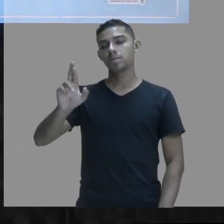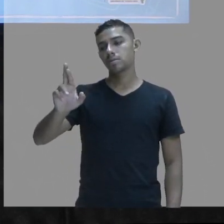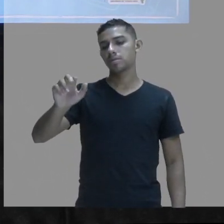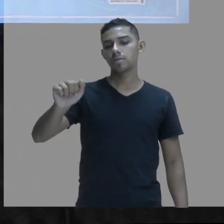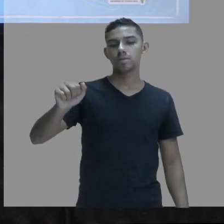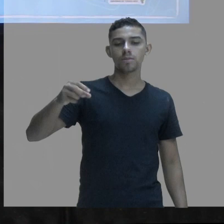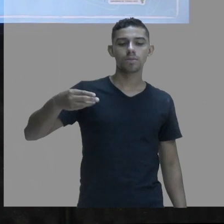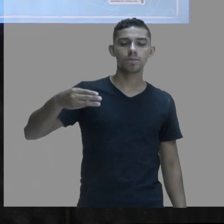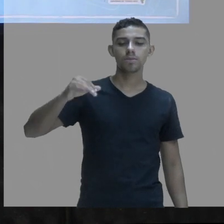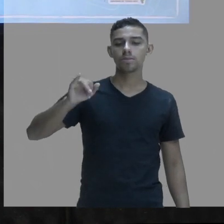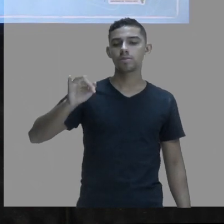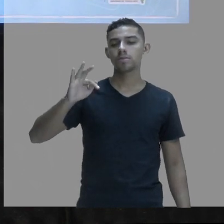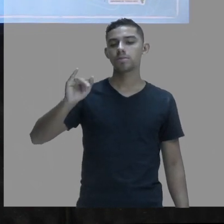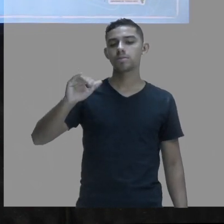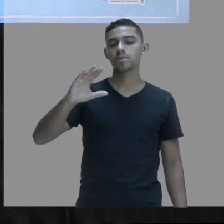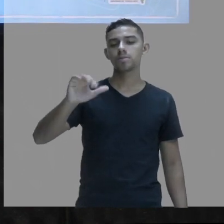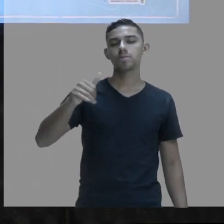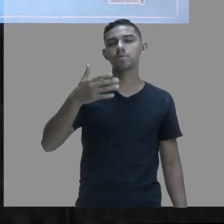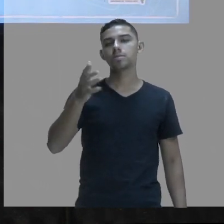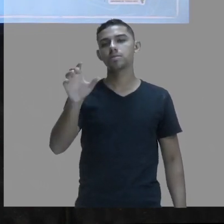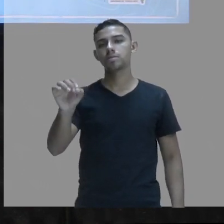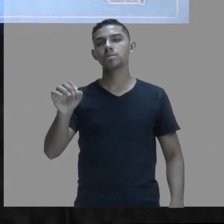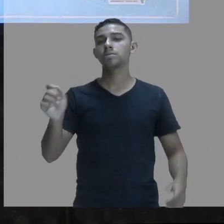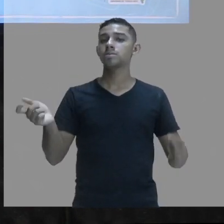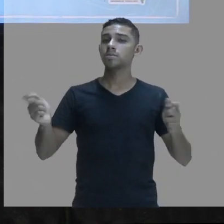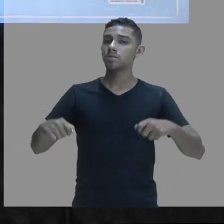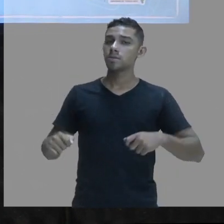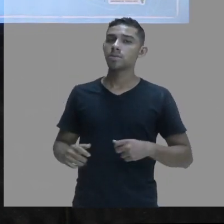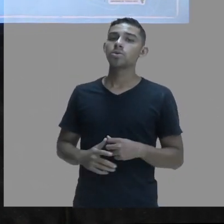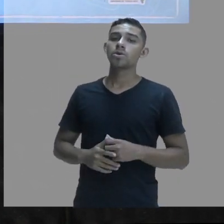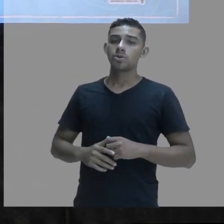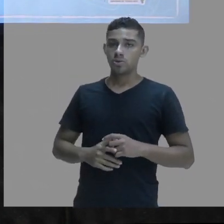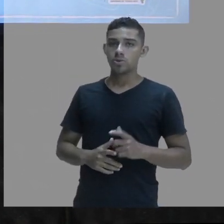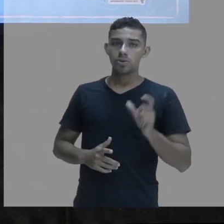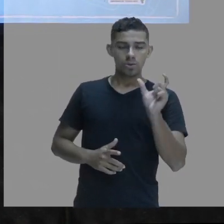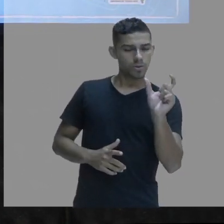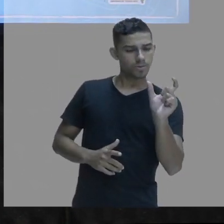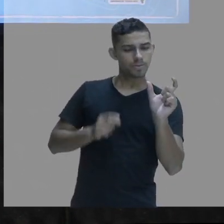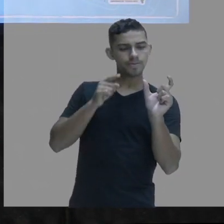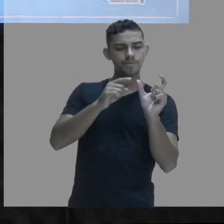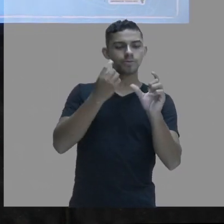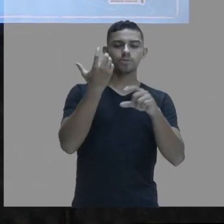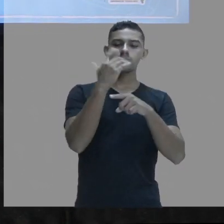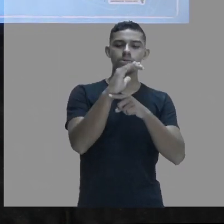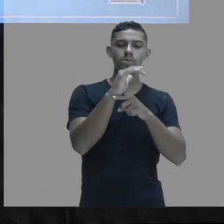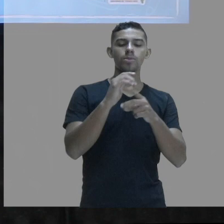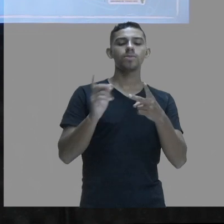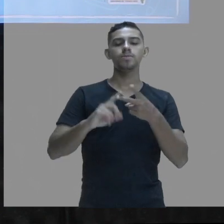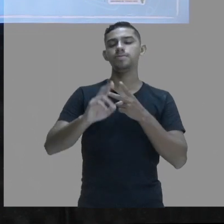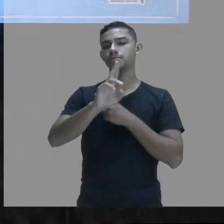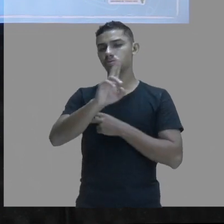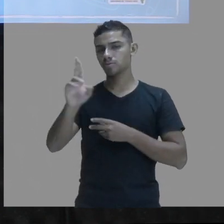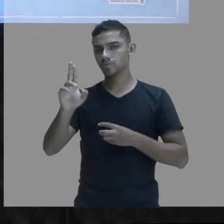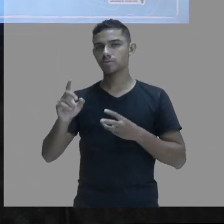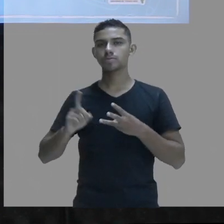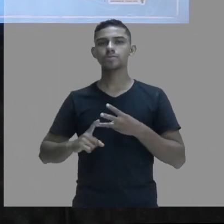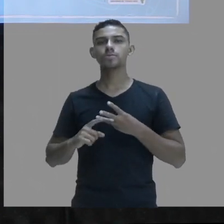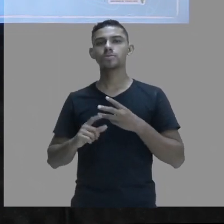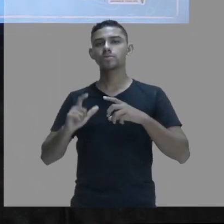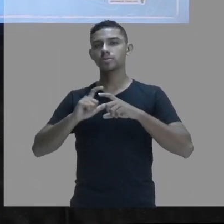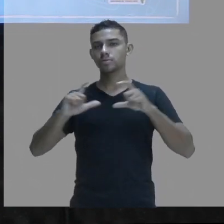ramificações. Então, o local da ramificação, o nome da ramificação, mais a cadeia